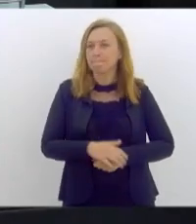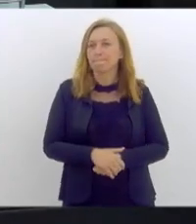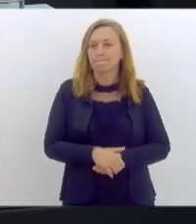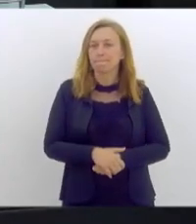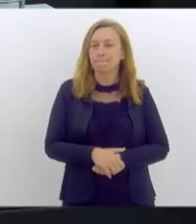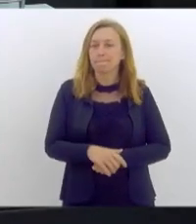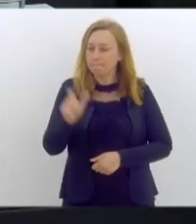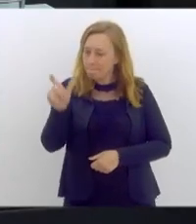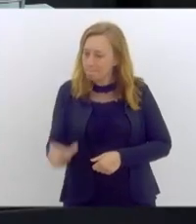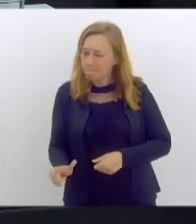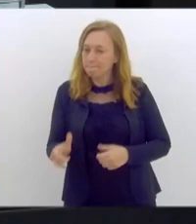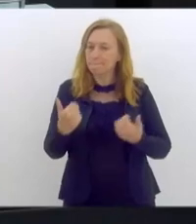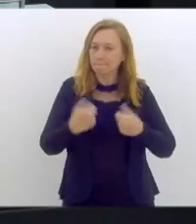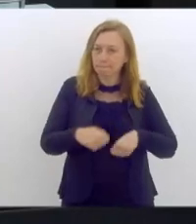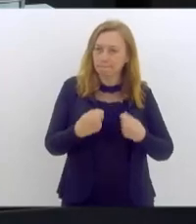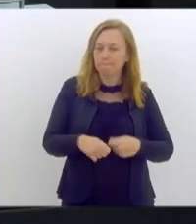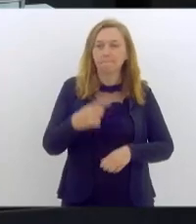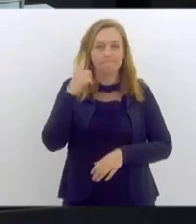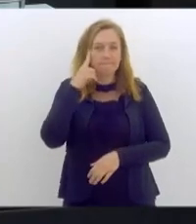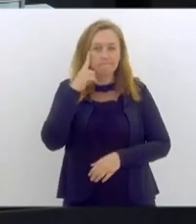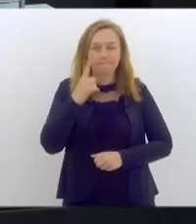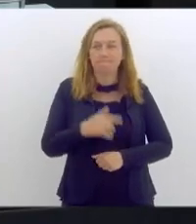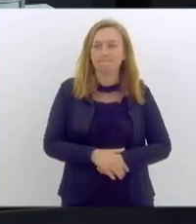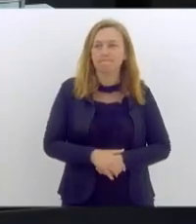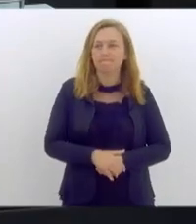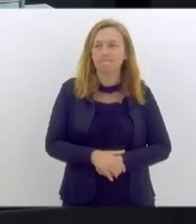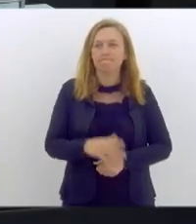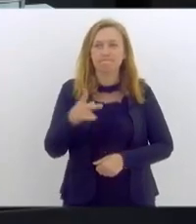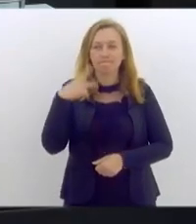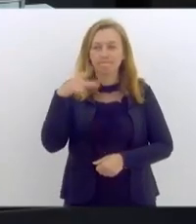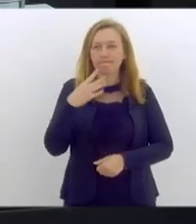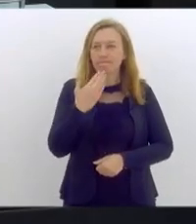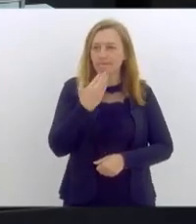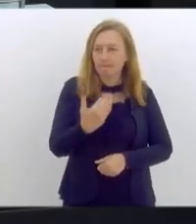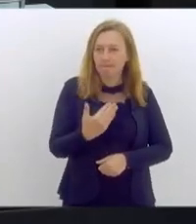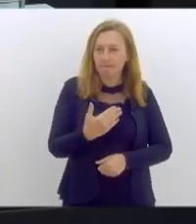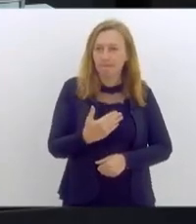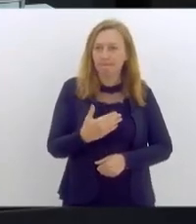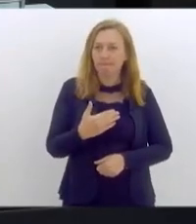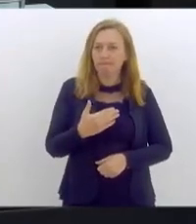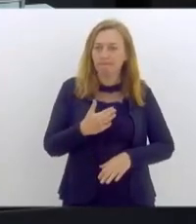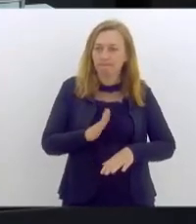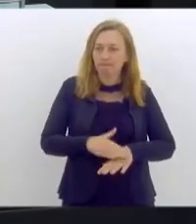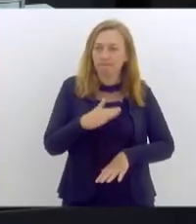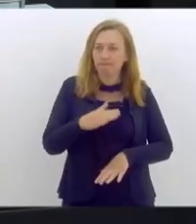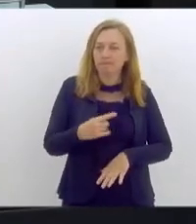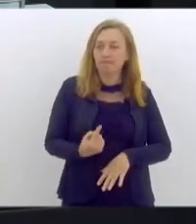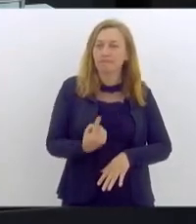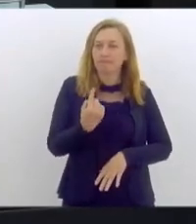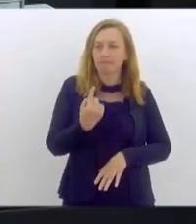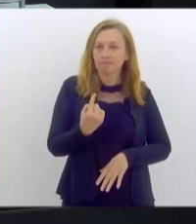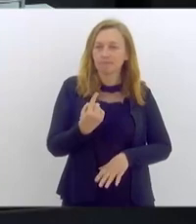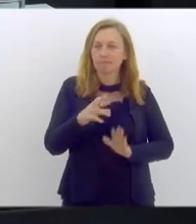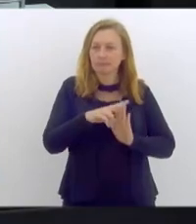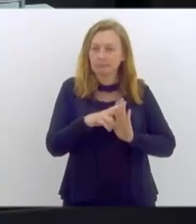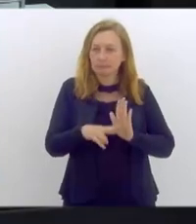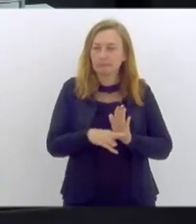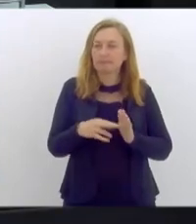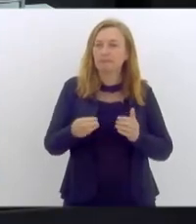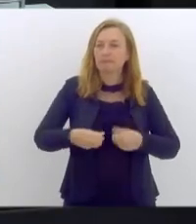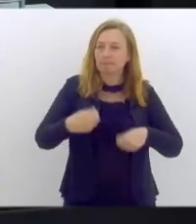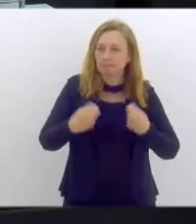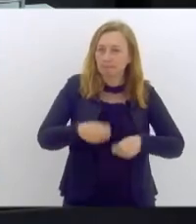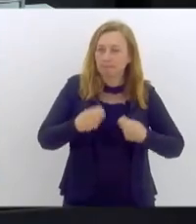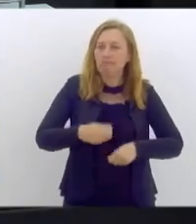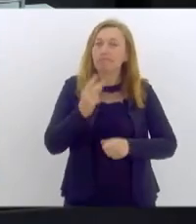naquela pessoa que realmente precisa foi o que a gente pensou o que o Parlamento tá sugerindo é que a gente traga mais um critério para quem realmente precisa muito